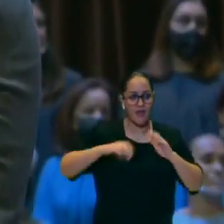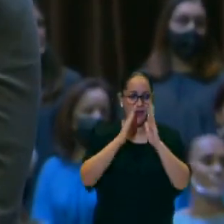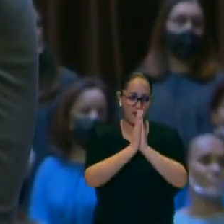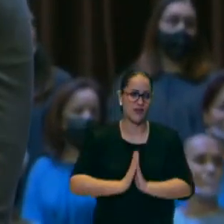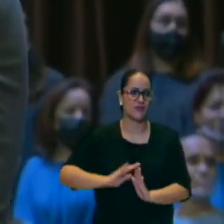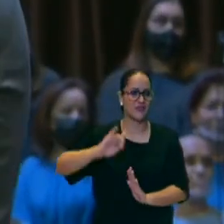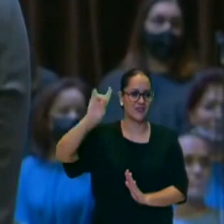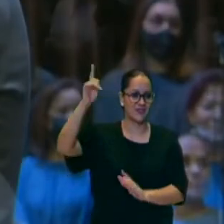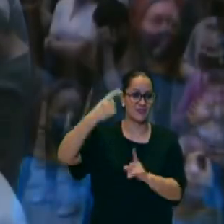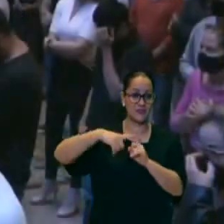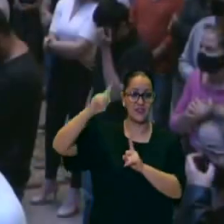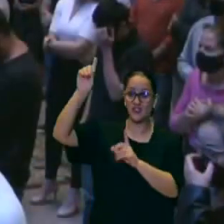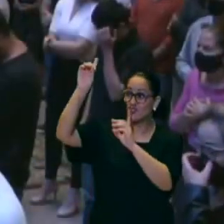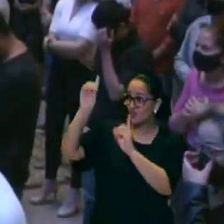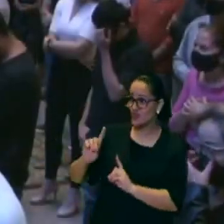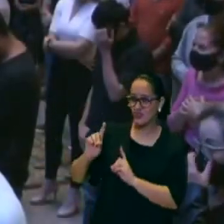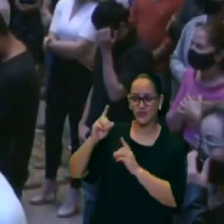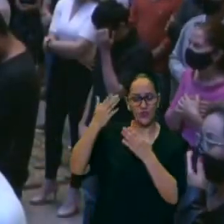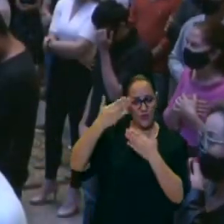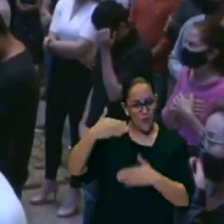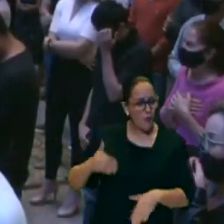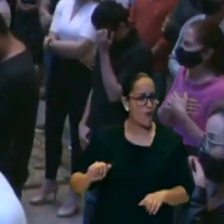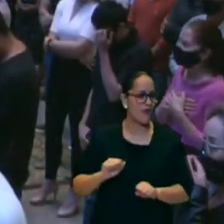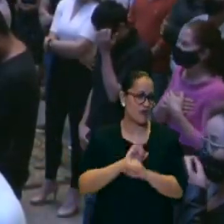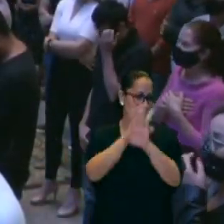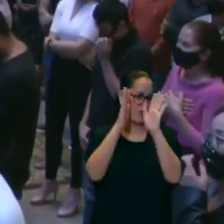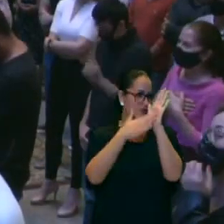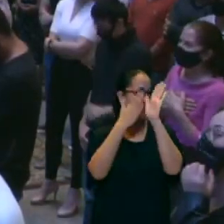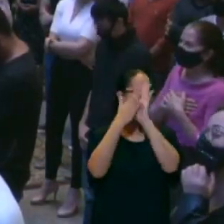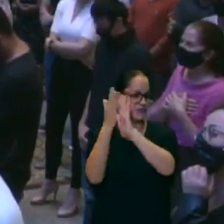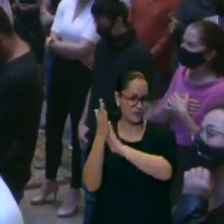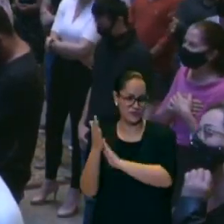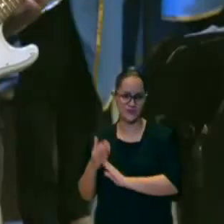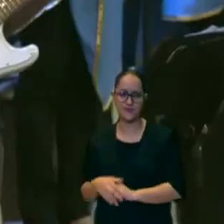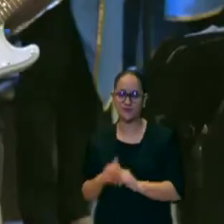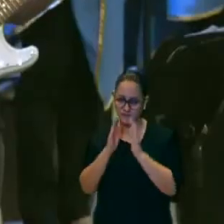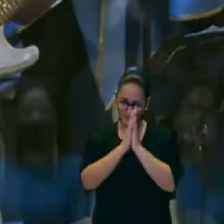digno de toda a honra, toda a glória e todo o louvor. Adoremos ao Senhor.